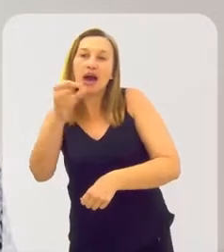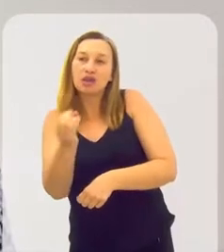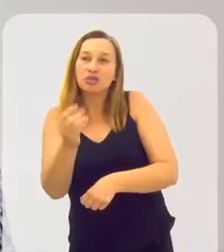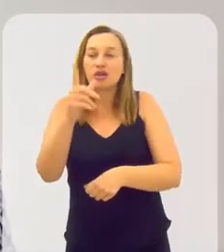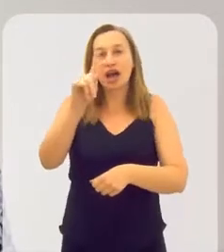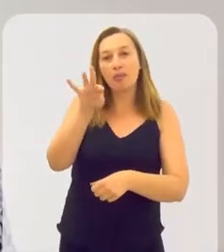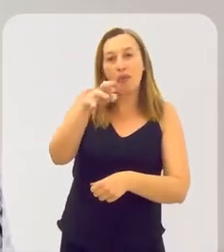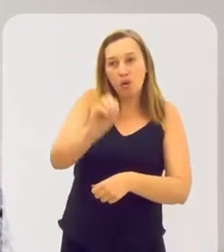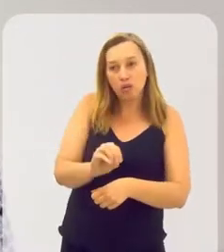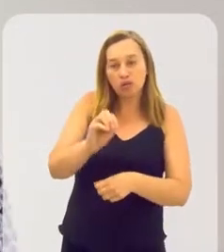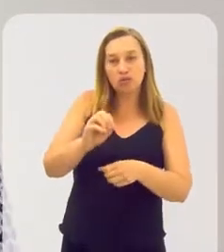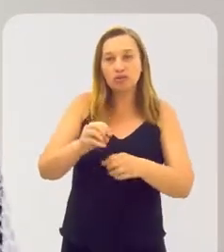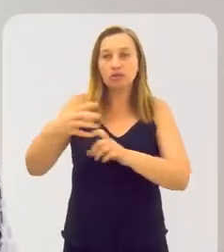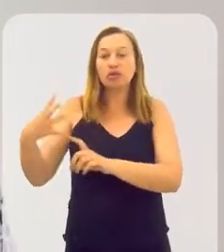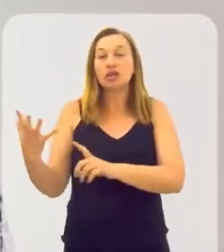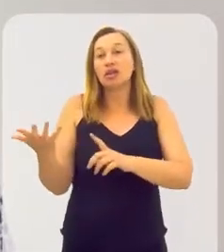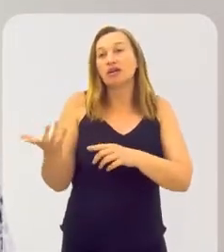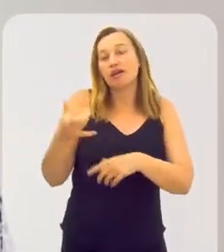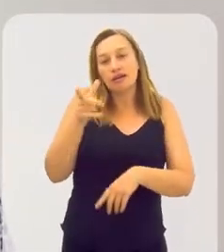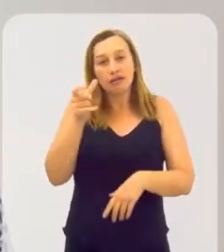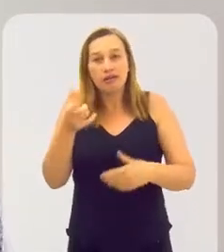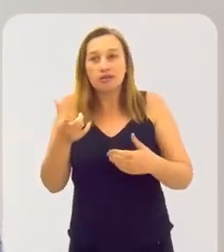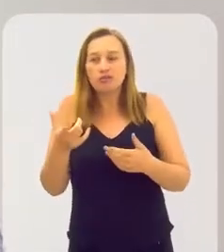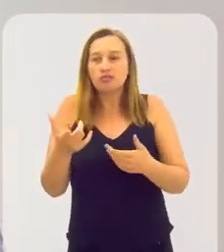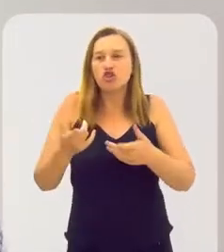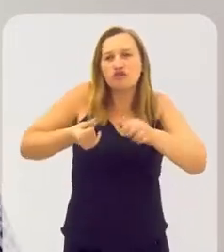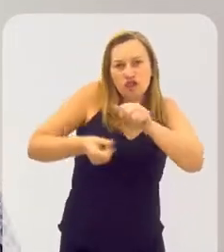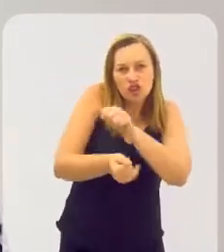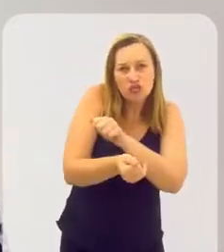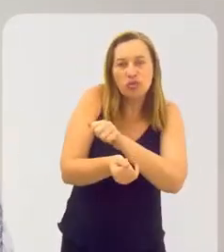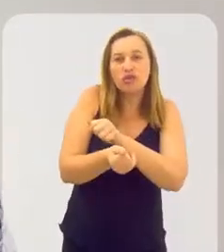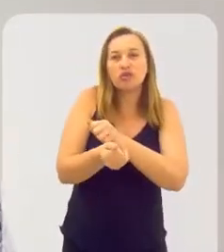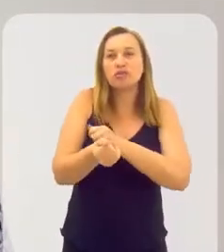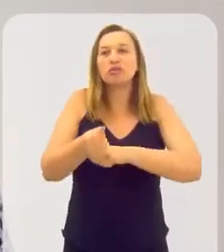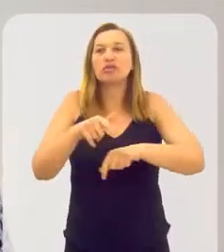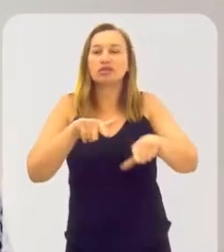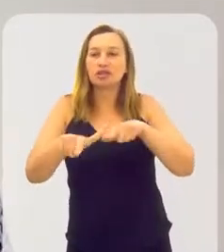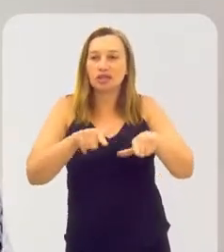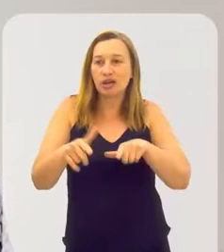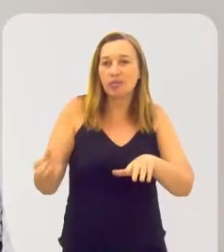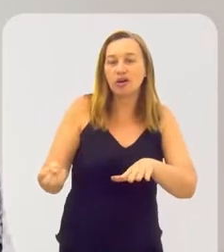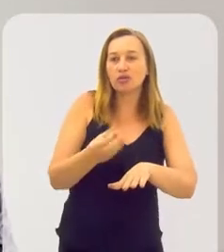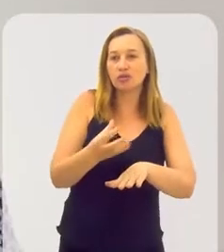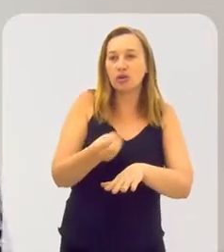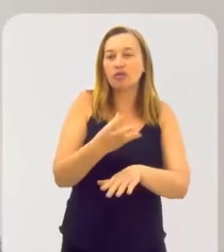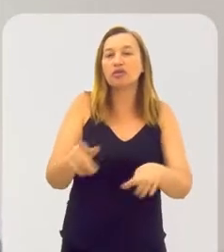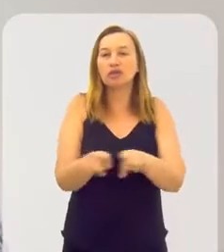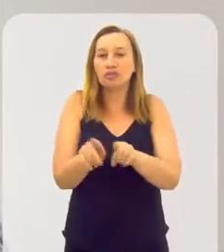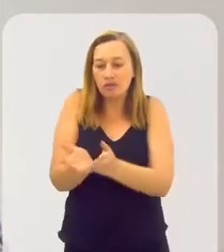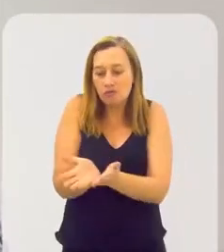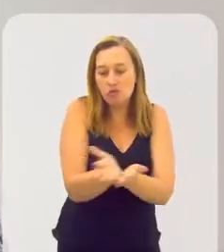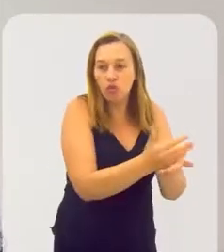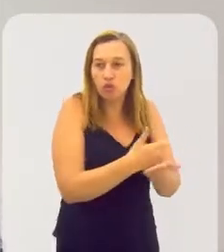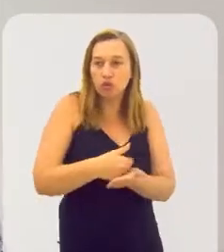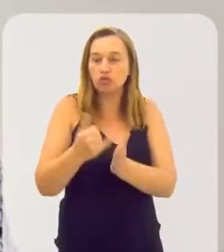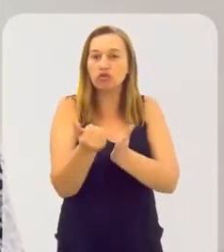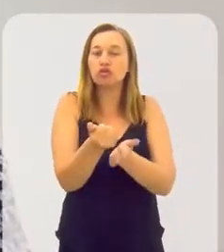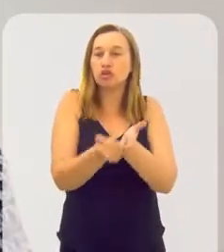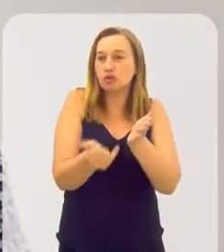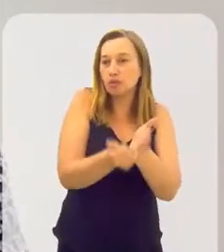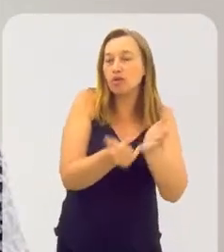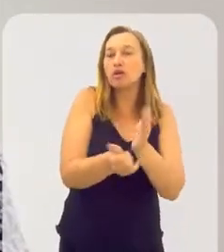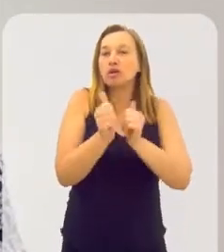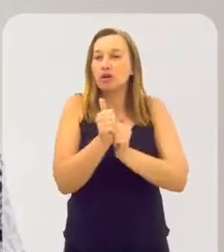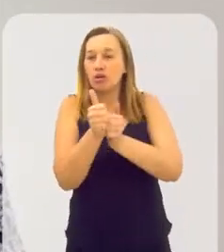fator que possibilita uma maior atração de investimentos, abertura de mercado, geração de emprego e arrecadação de impostos. Esses e